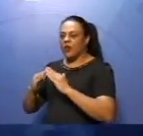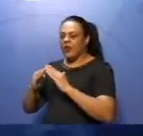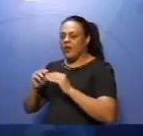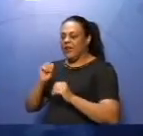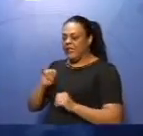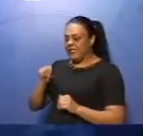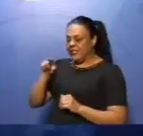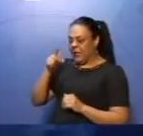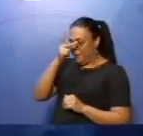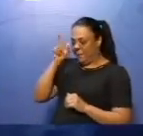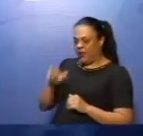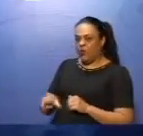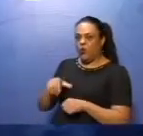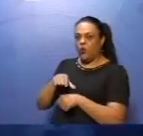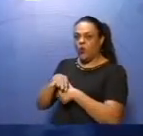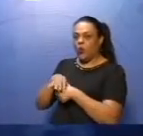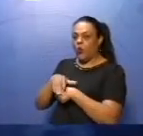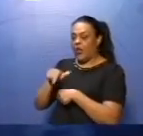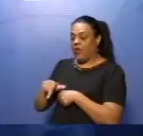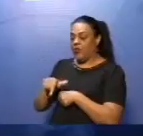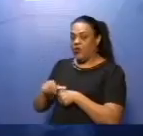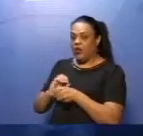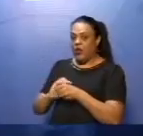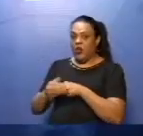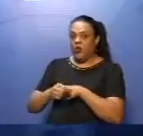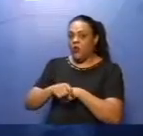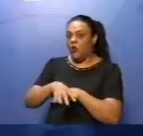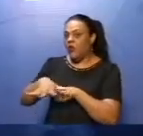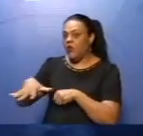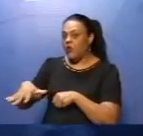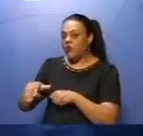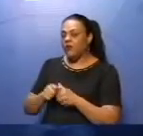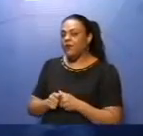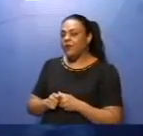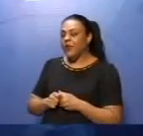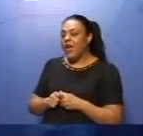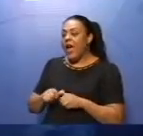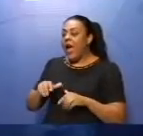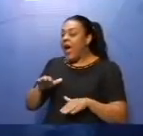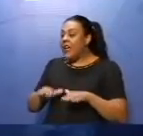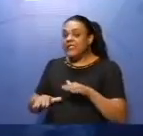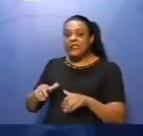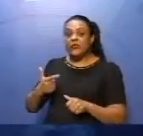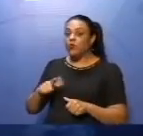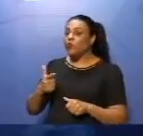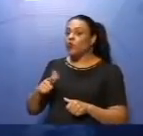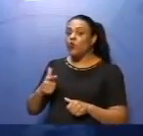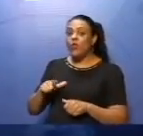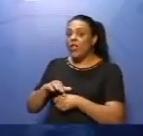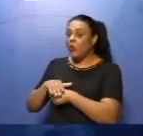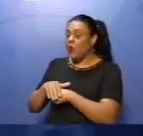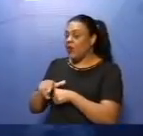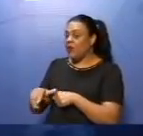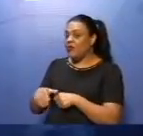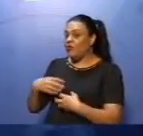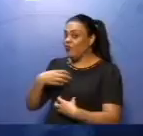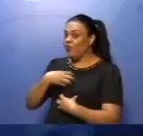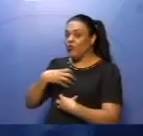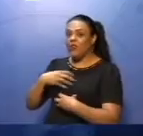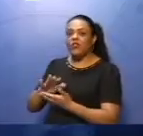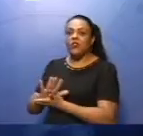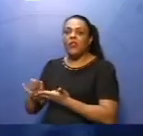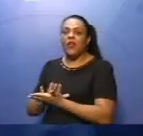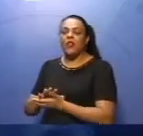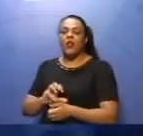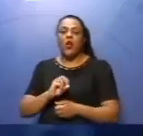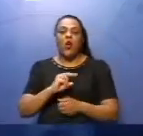o Covid-19 e às vezes nem apresenta nenhum sintomas. Ou aquelas pessoas que entraram em